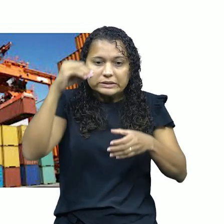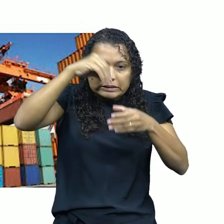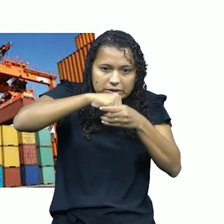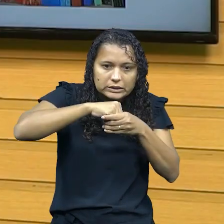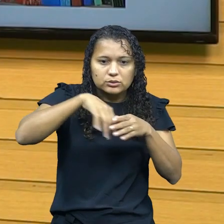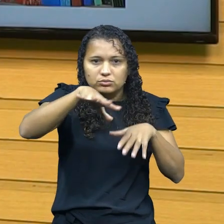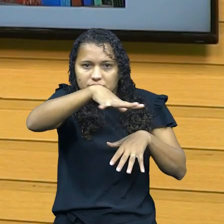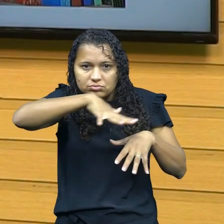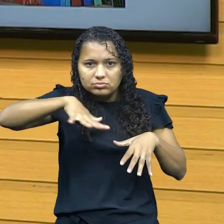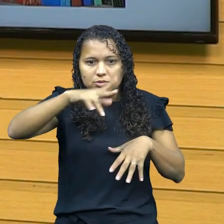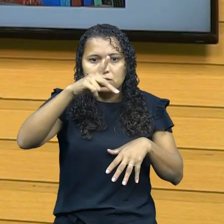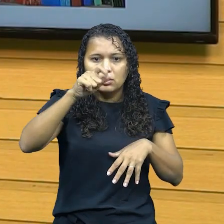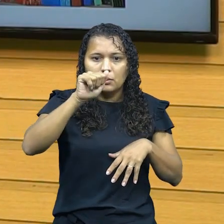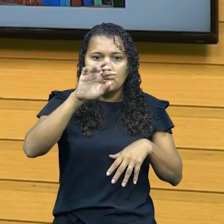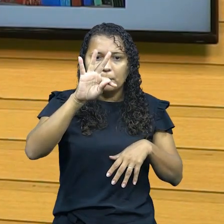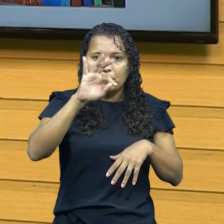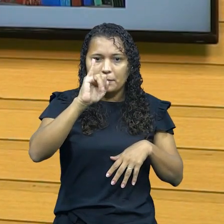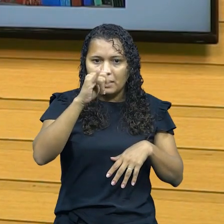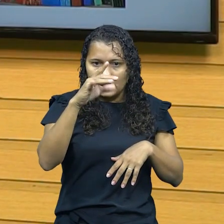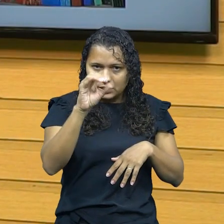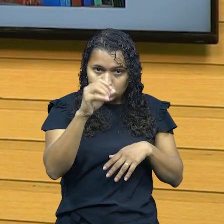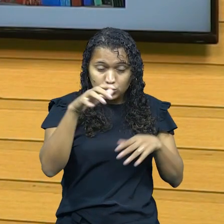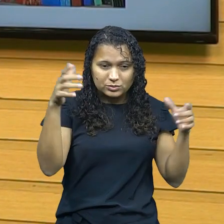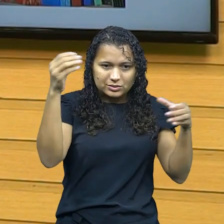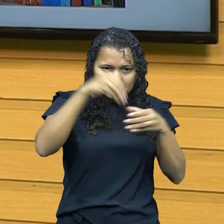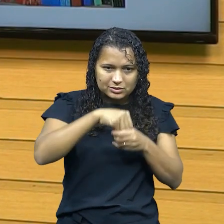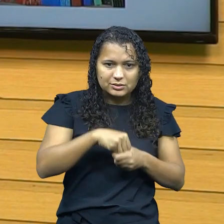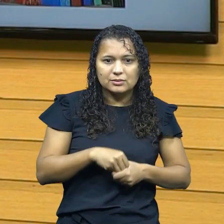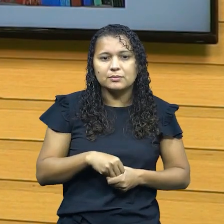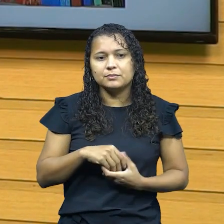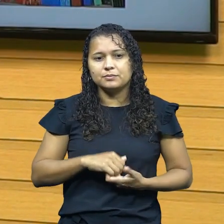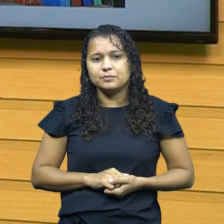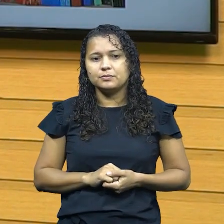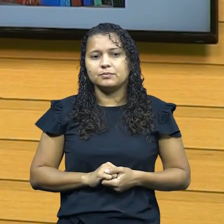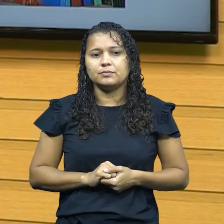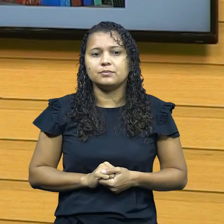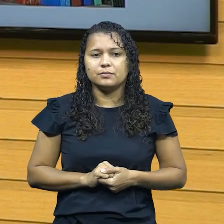dentro. Ele faz a